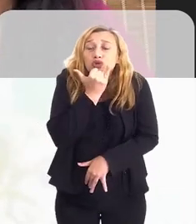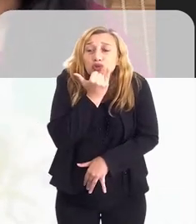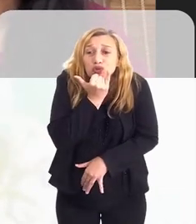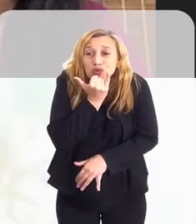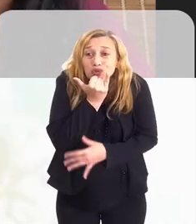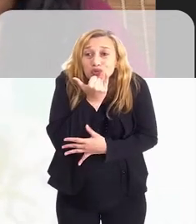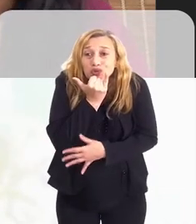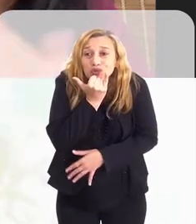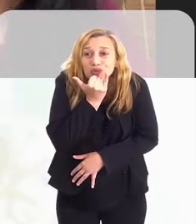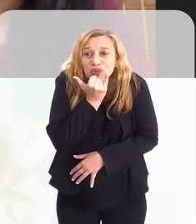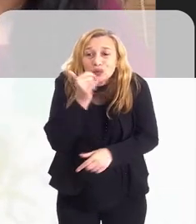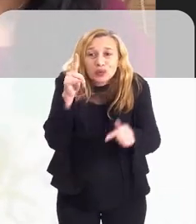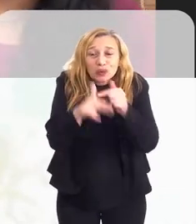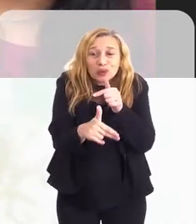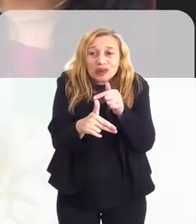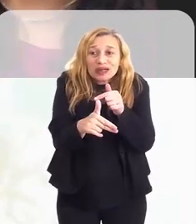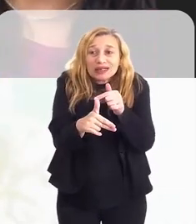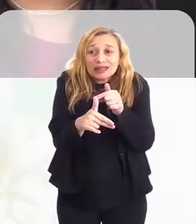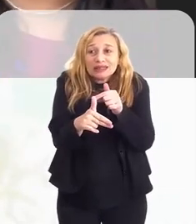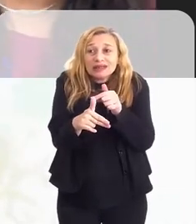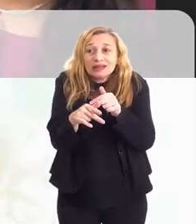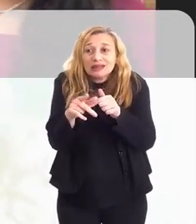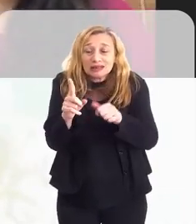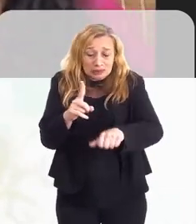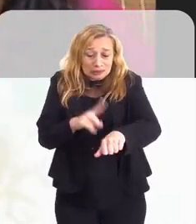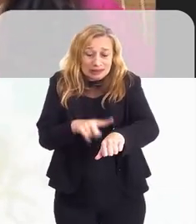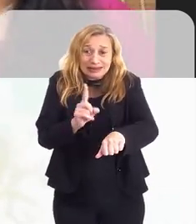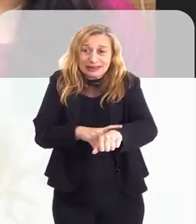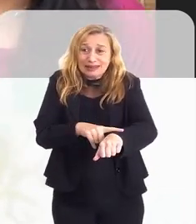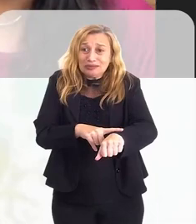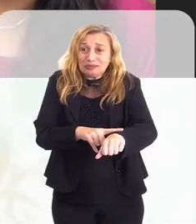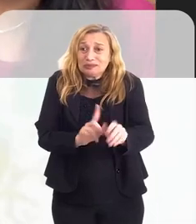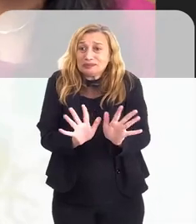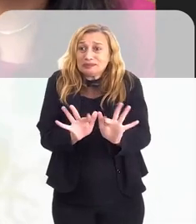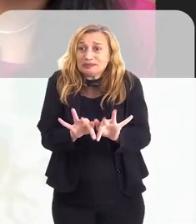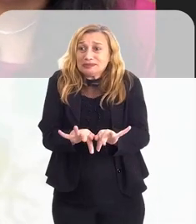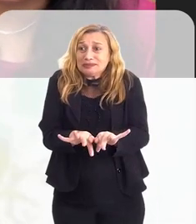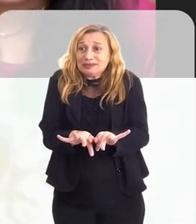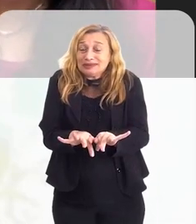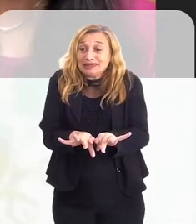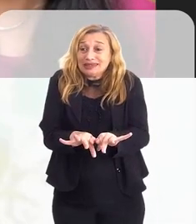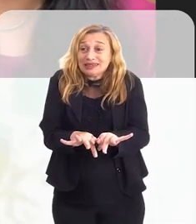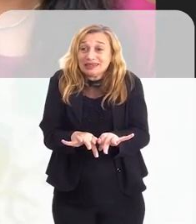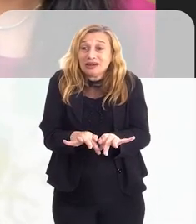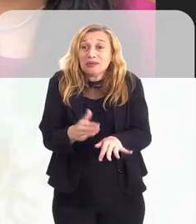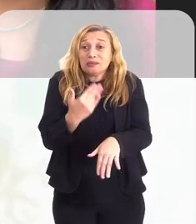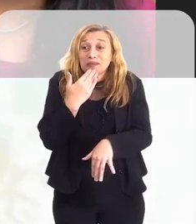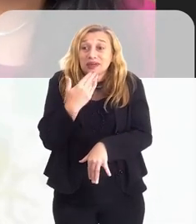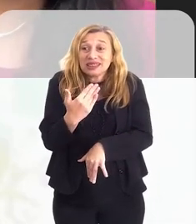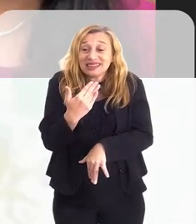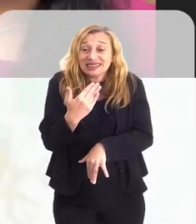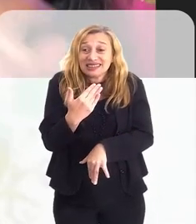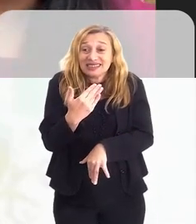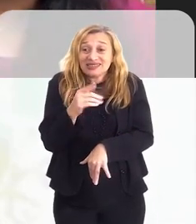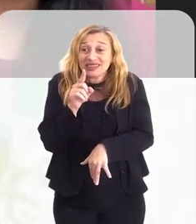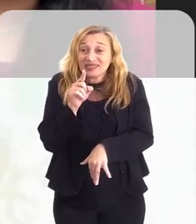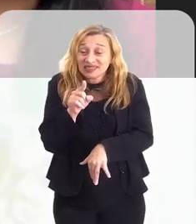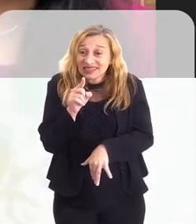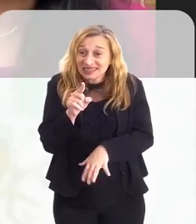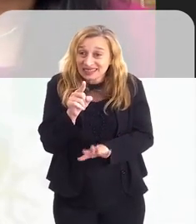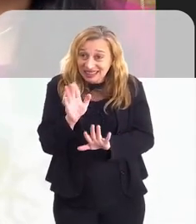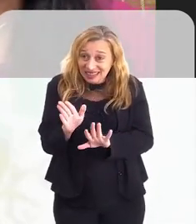você desculpa eu te cortar abruptamente dessa forma, mas você sabia que o nosso tempo já acabou? Então, eu pedi só para que tenha um